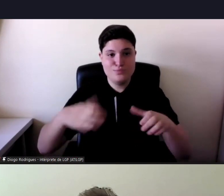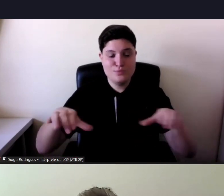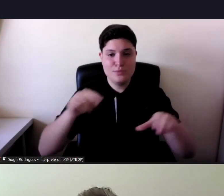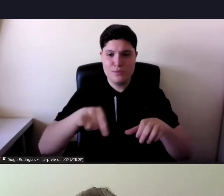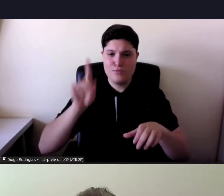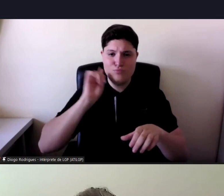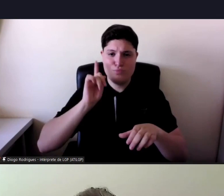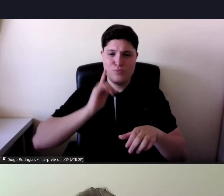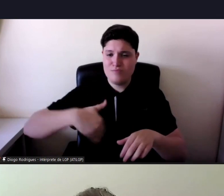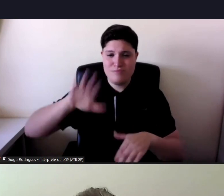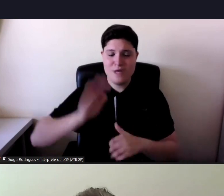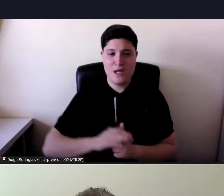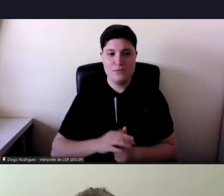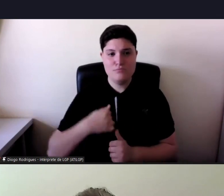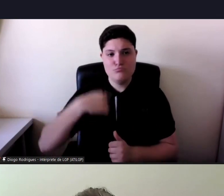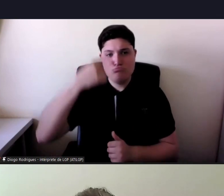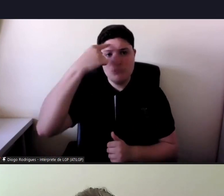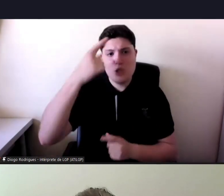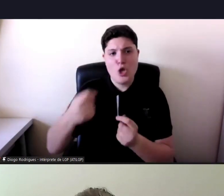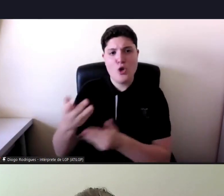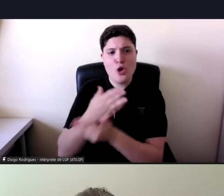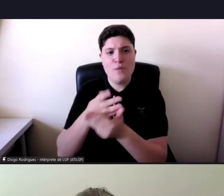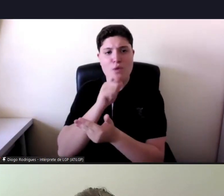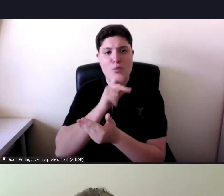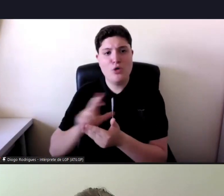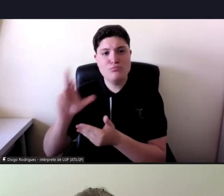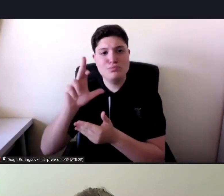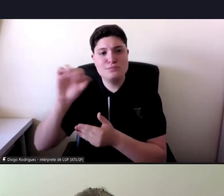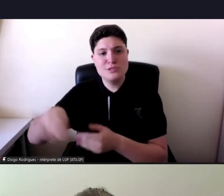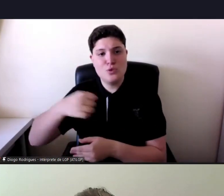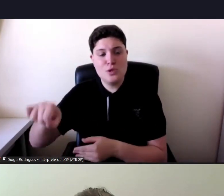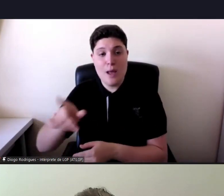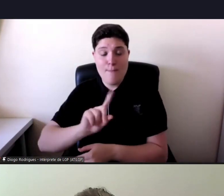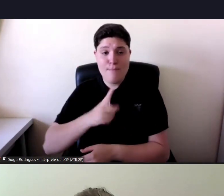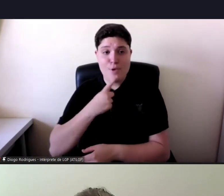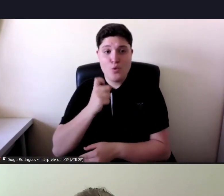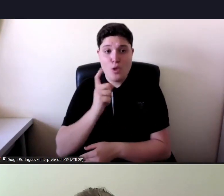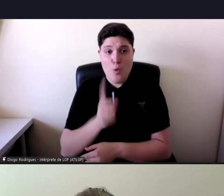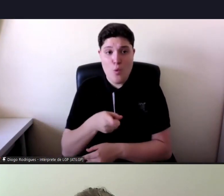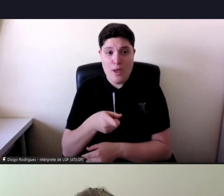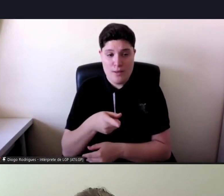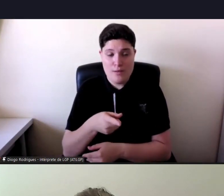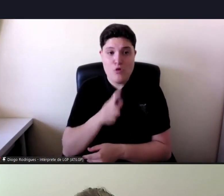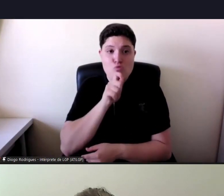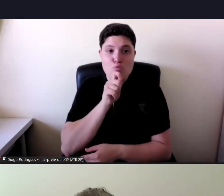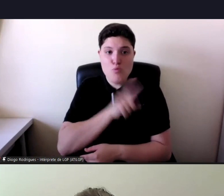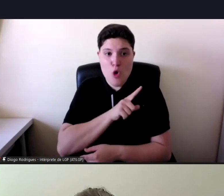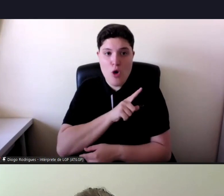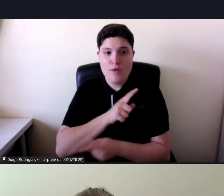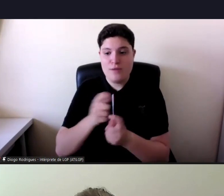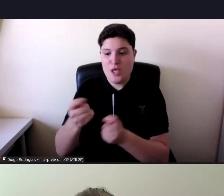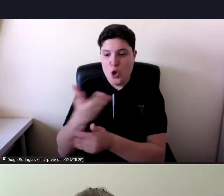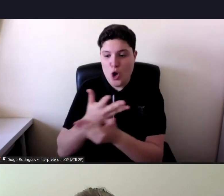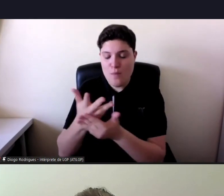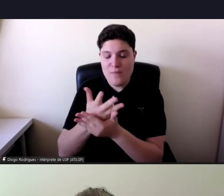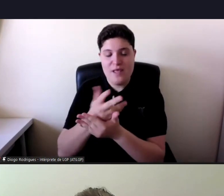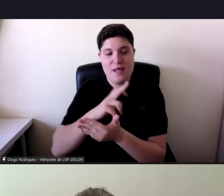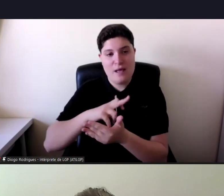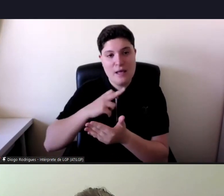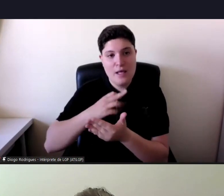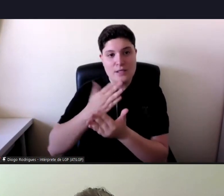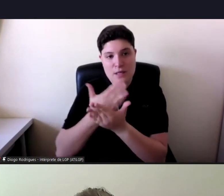muito sensato neste momento, como é evidente, mas que tem que haver, além do objetivo de neutralidade, tem que haver um